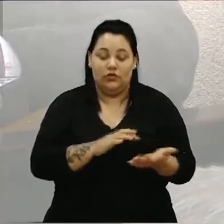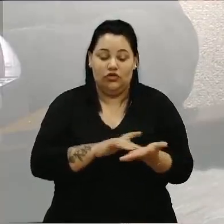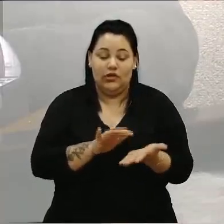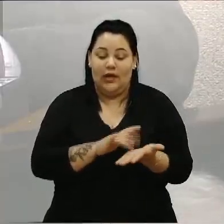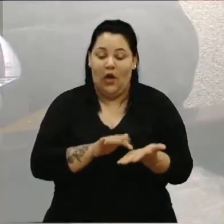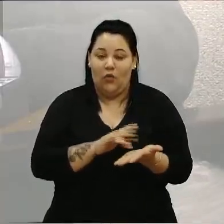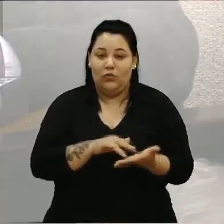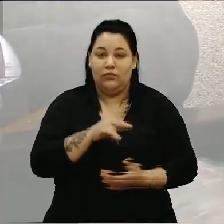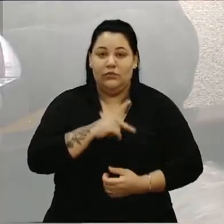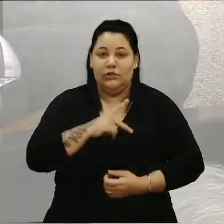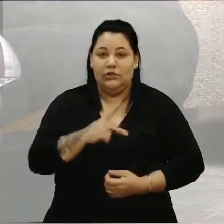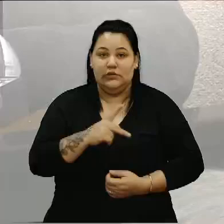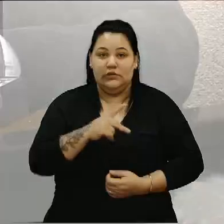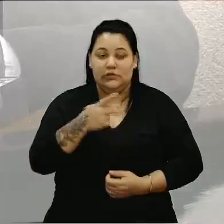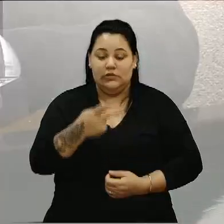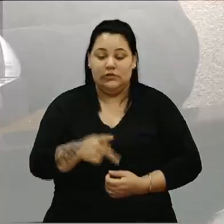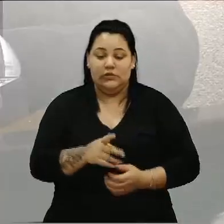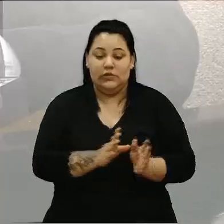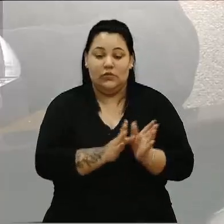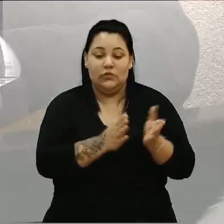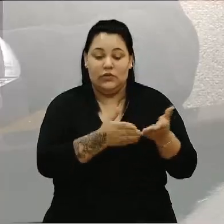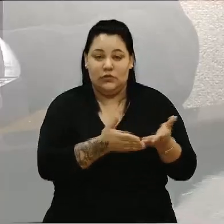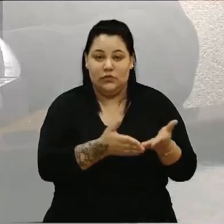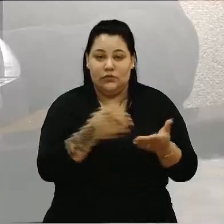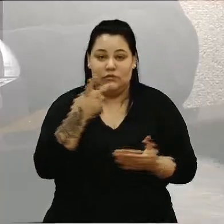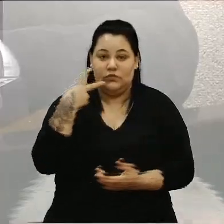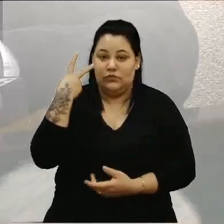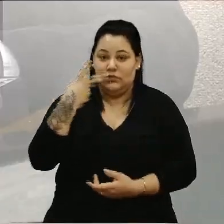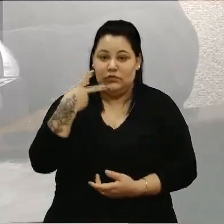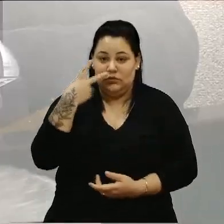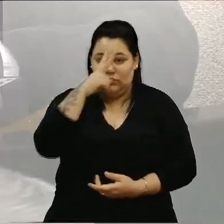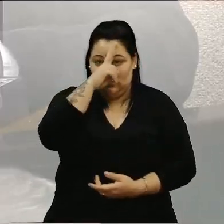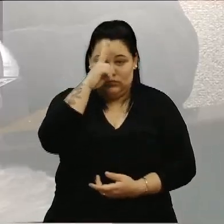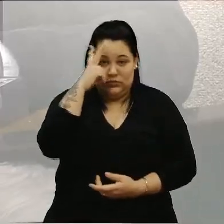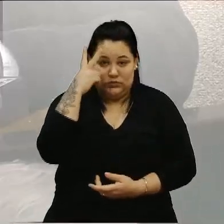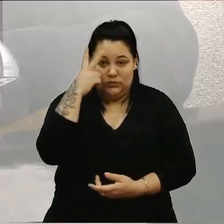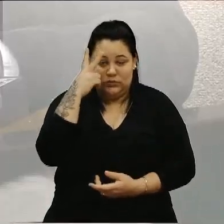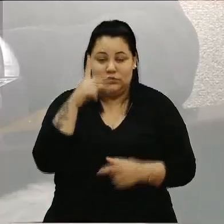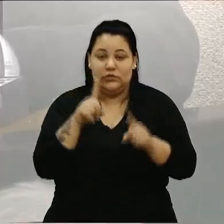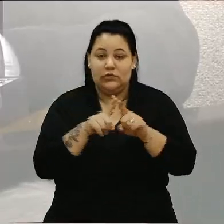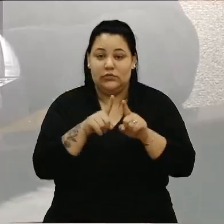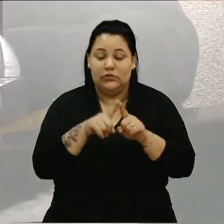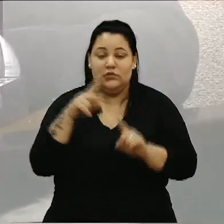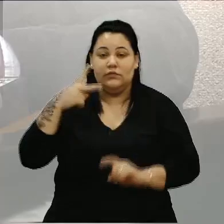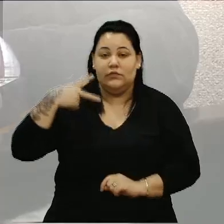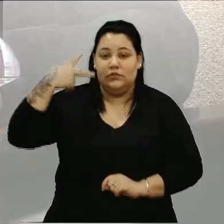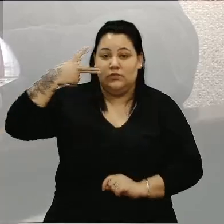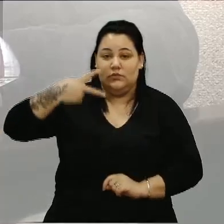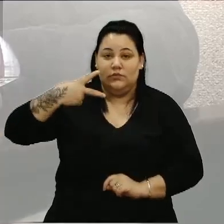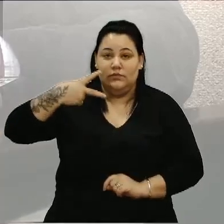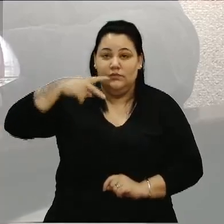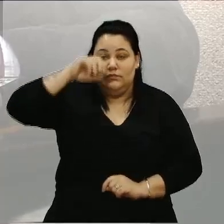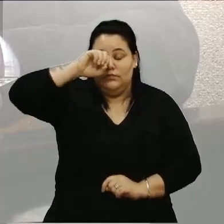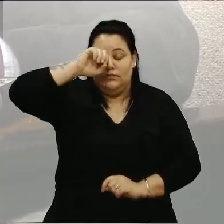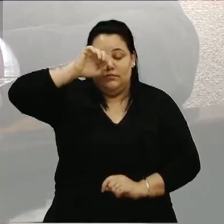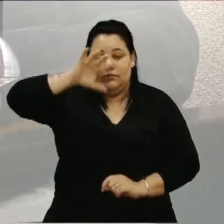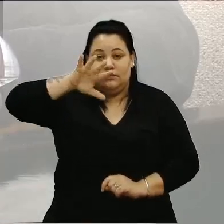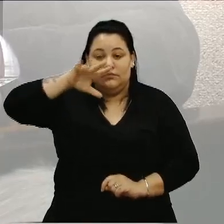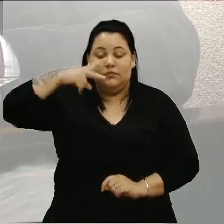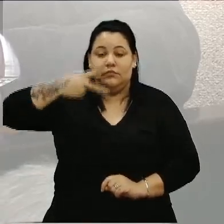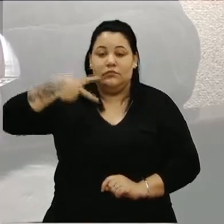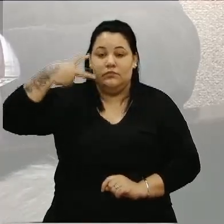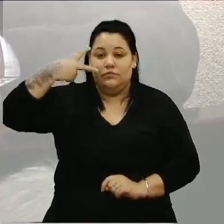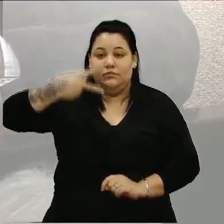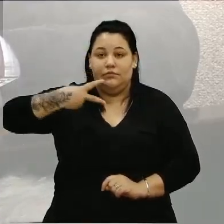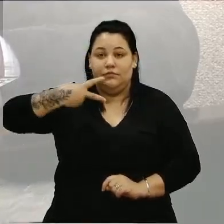pelo presidente desta comissão, vereador Velocino João Ex, vereador Elisandro Fiuza,